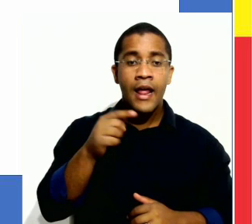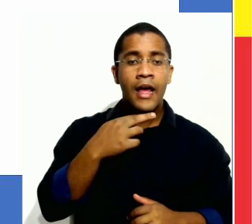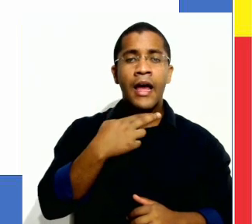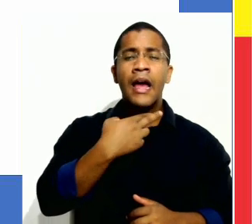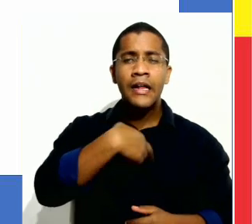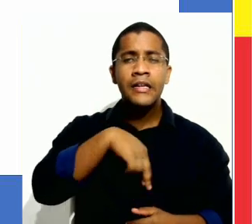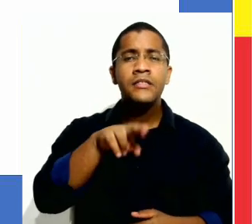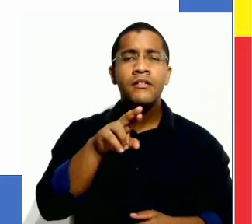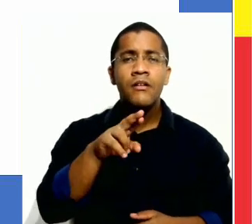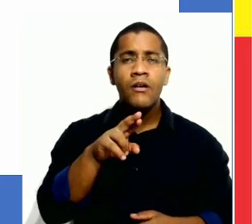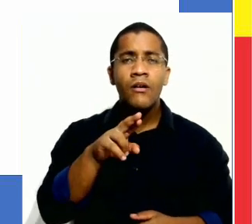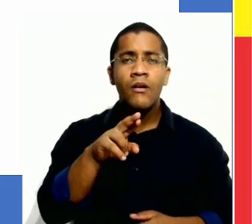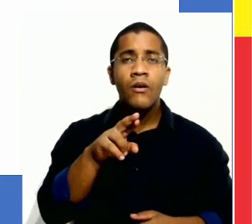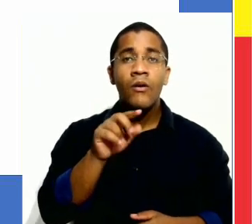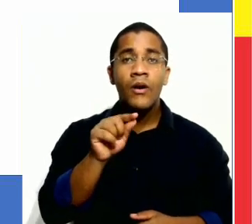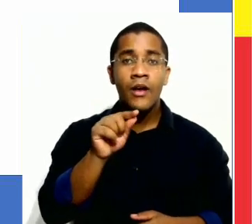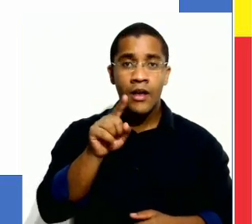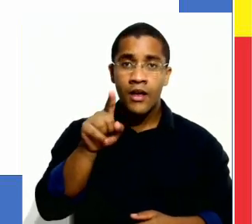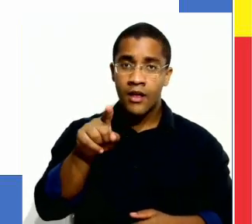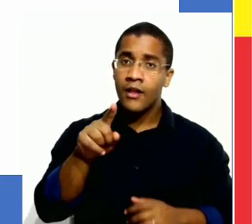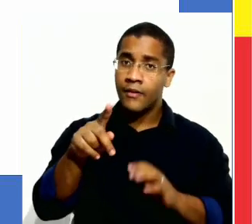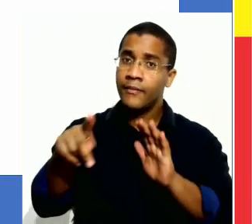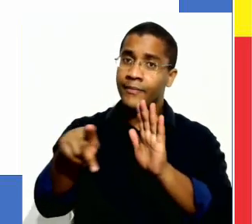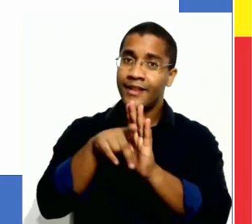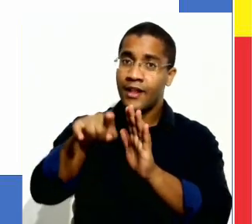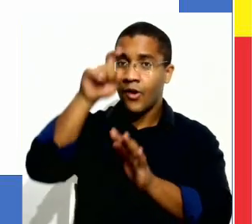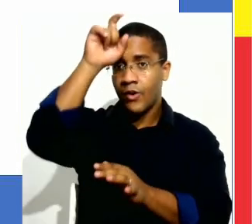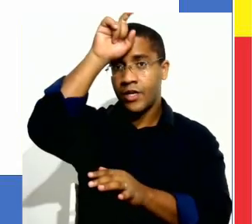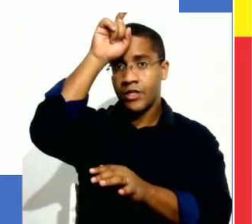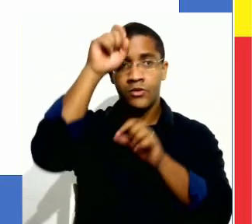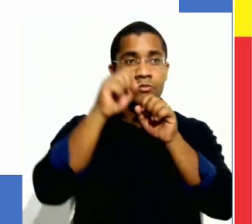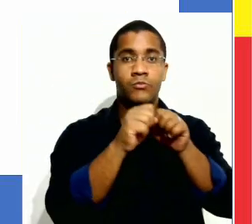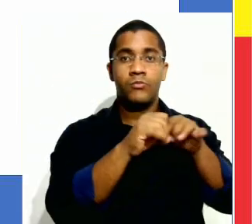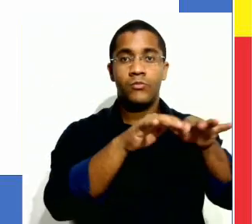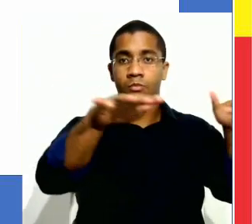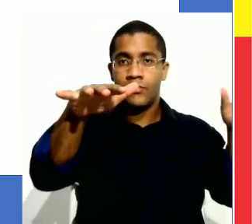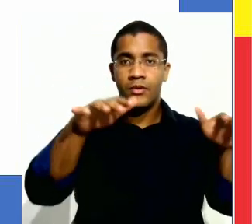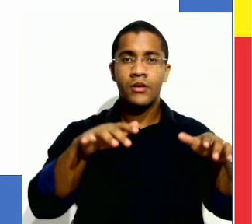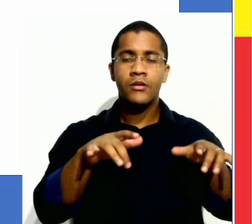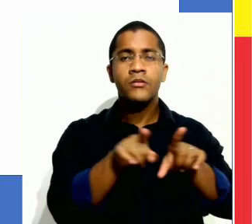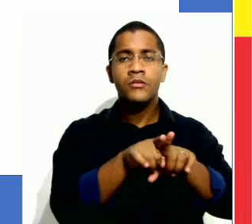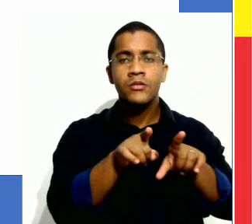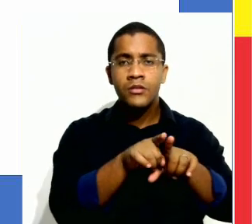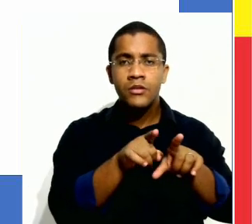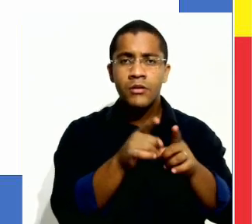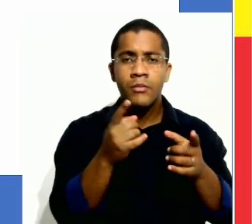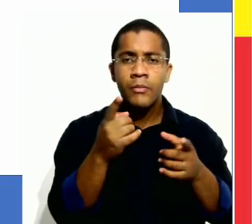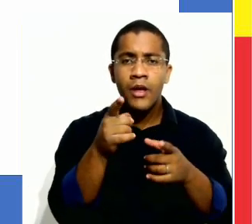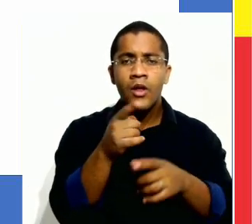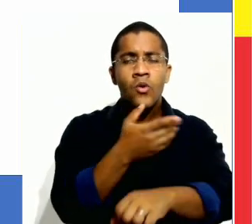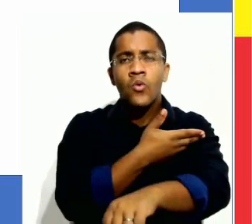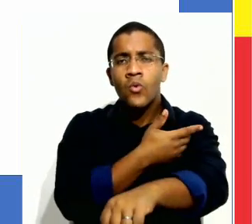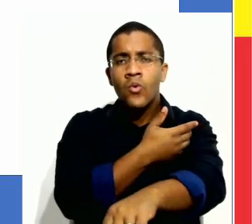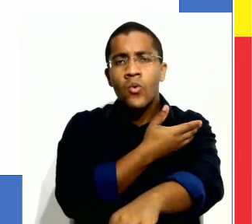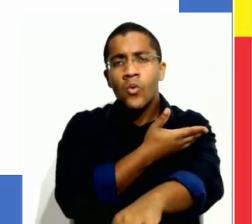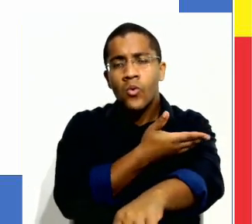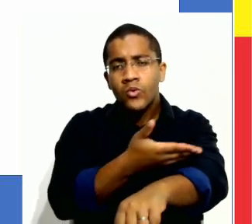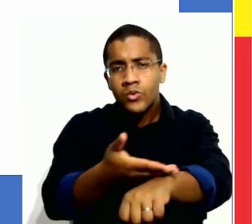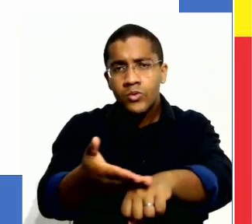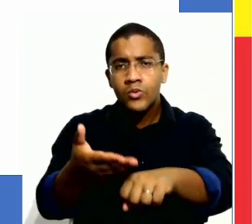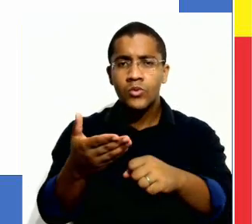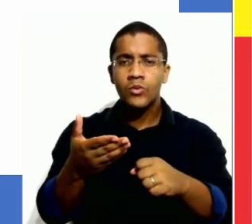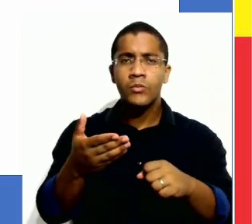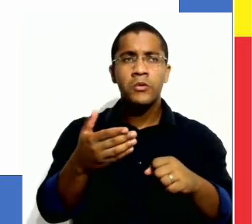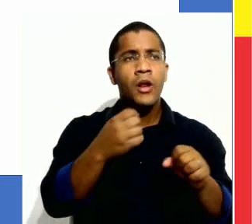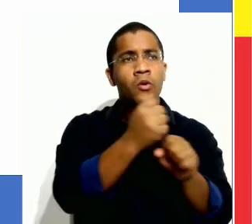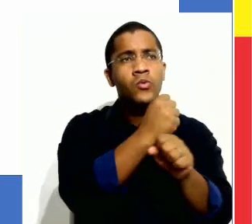adotou-se a religião, o culto às divindades egípcias, os costumes funerários, a